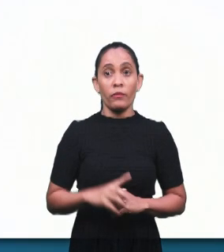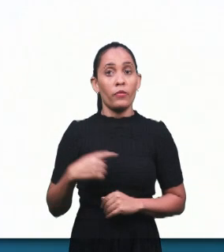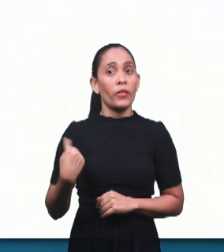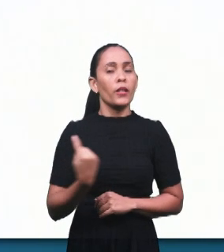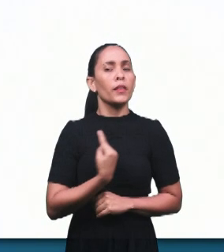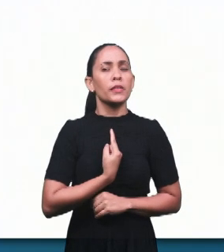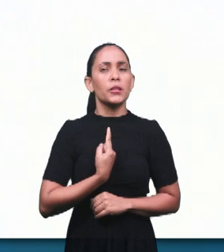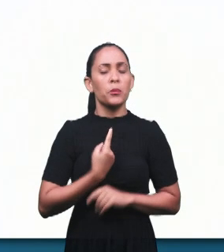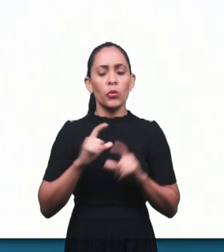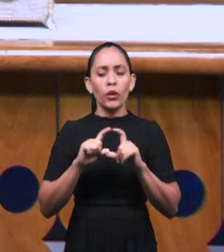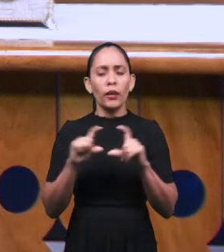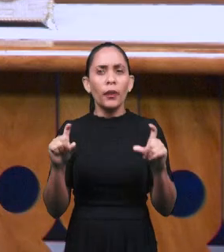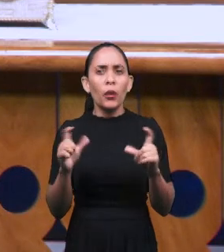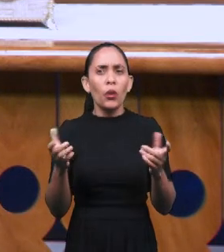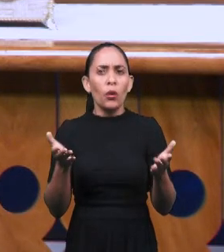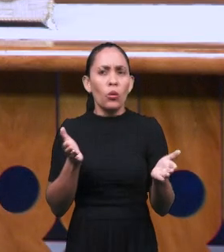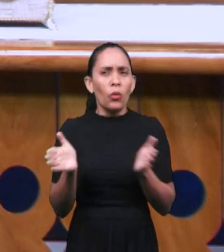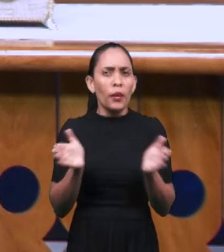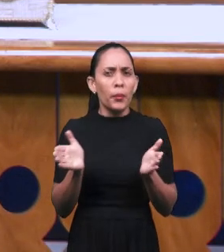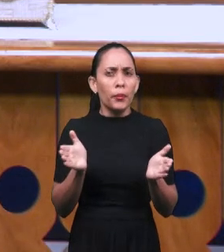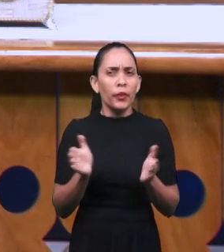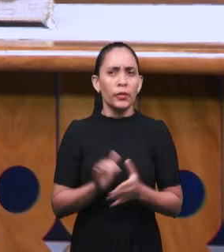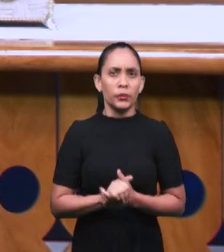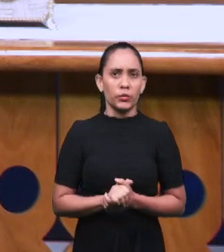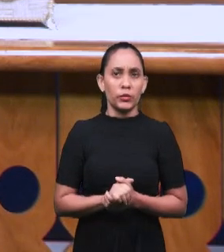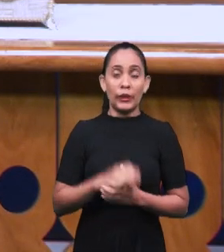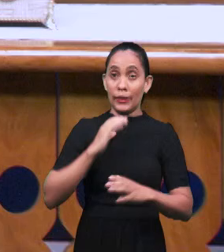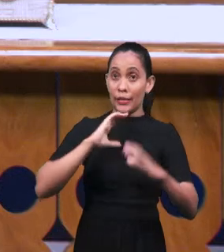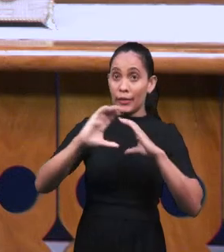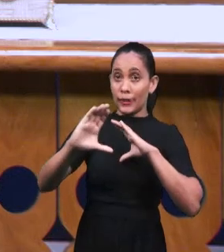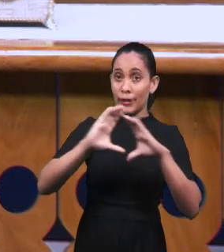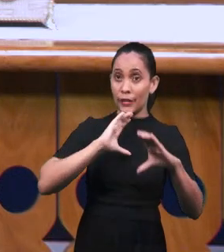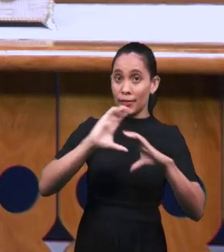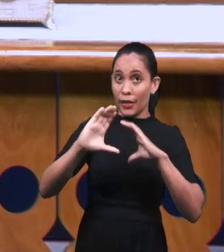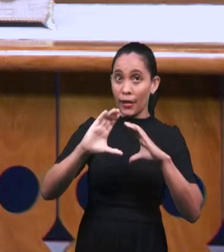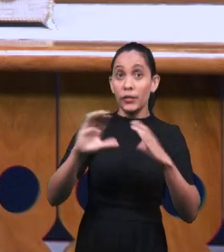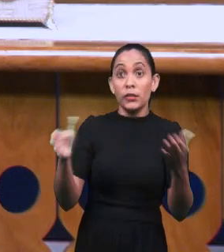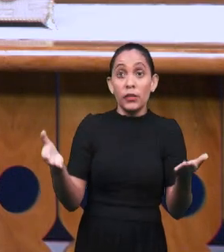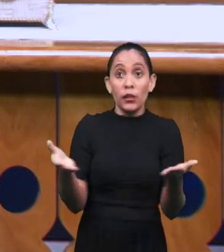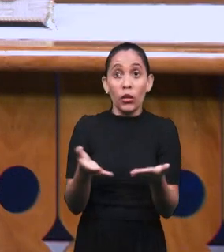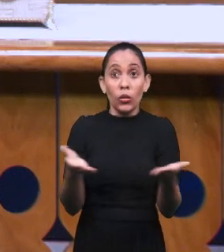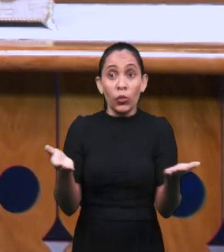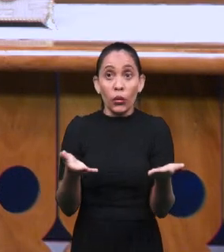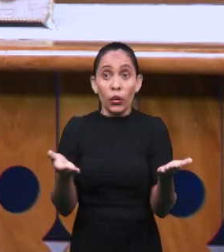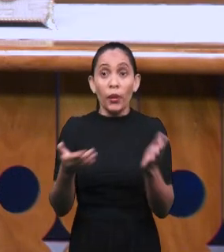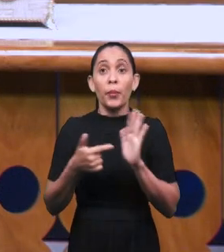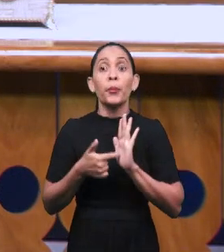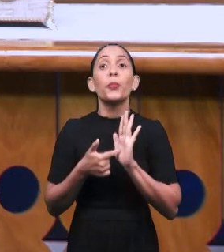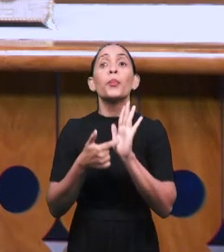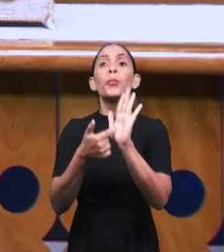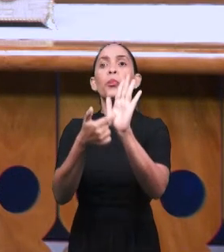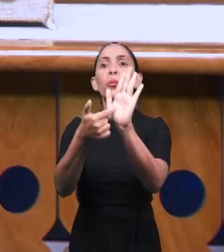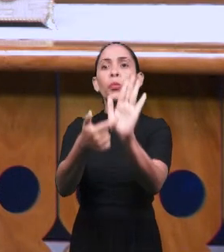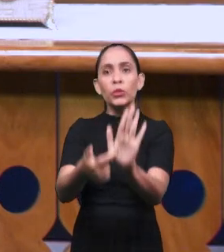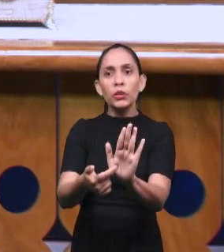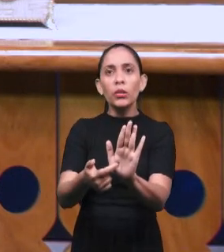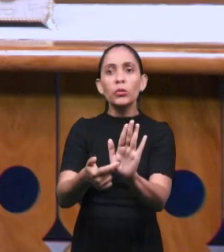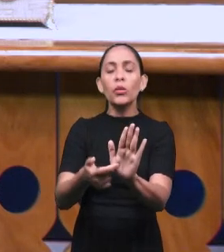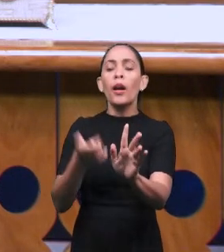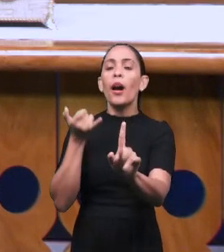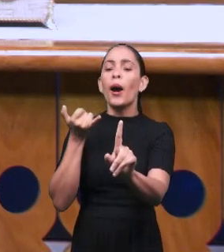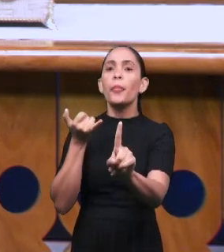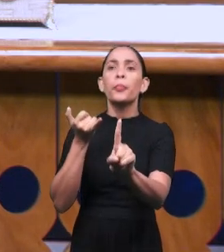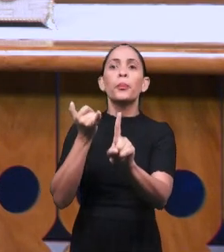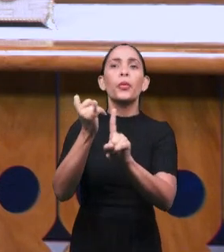tempo? Começamos a falar sobre Cantares e mostrando para onde a profecia está